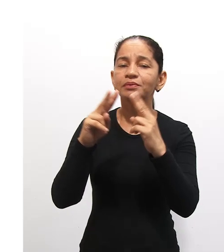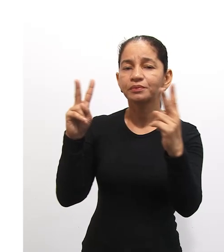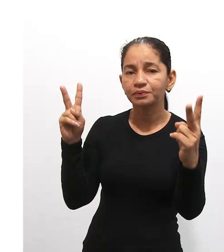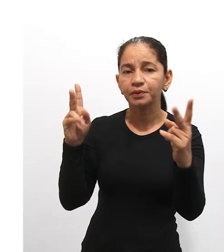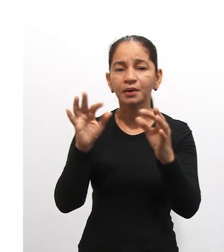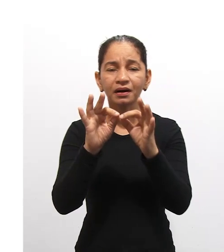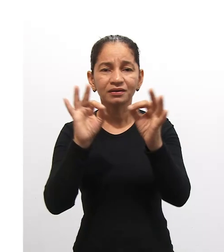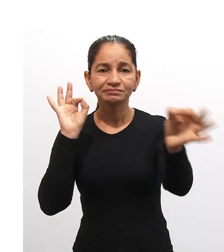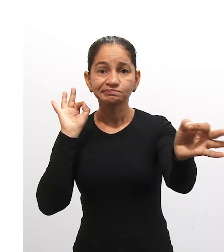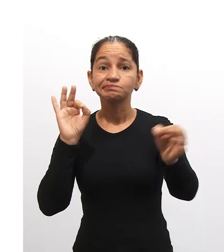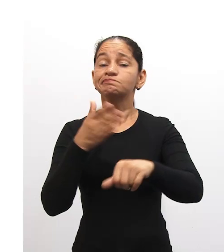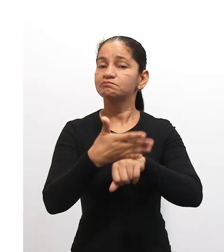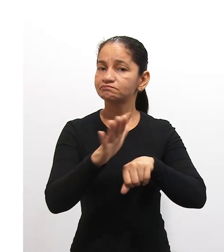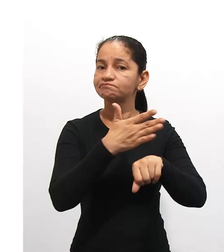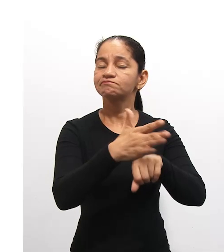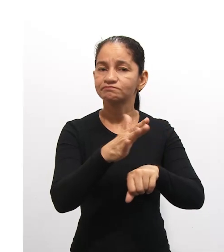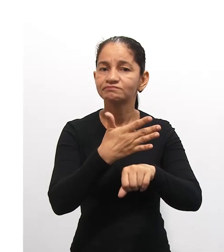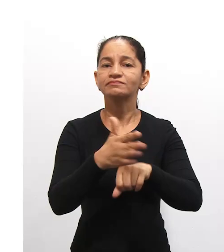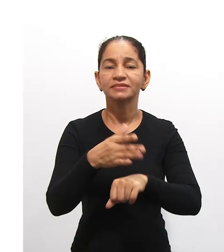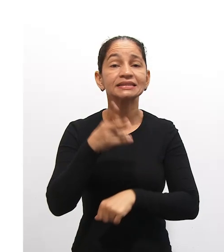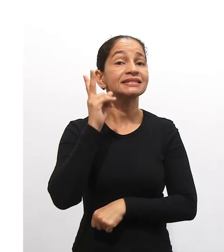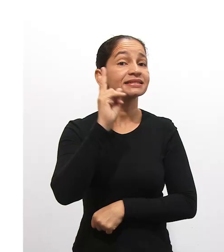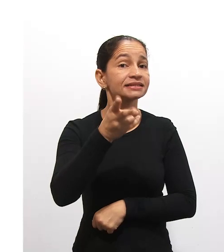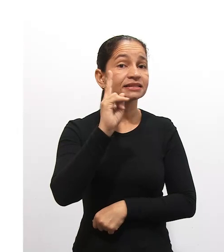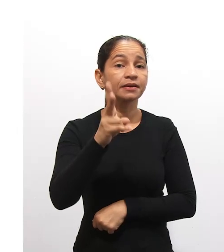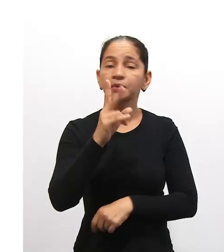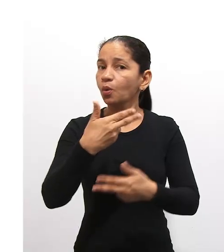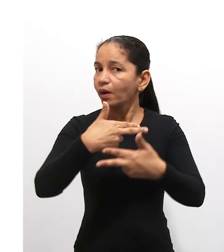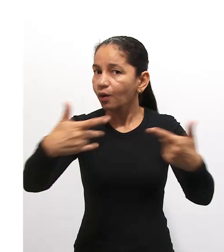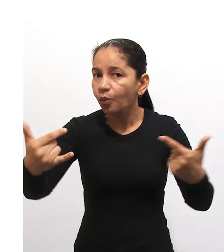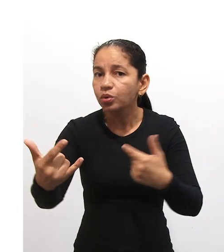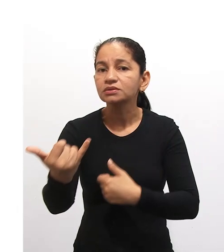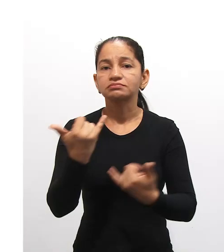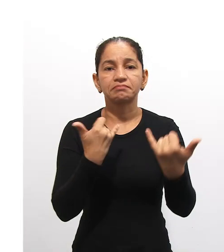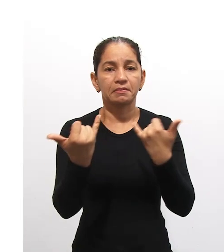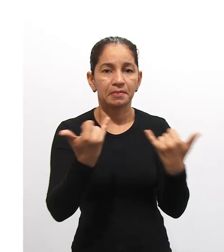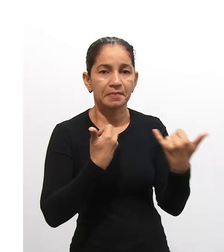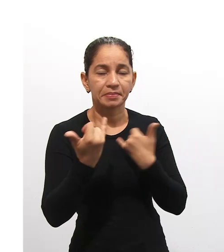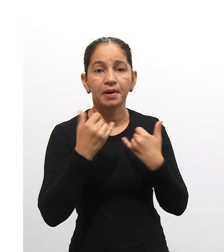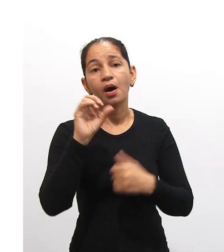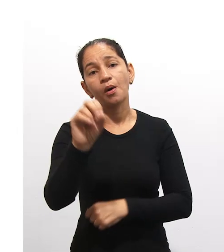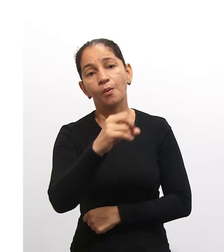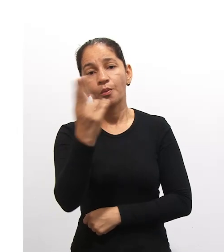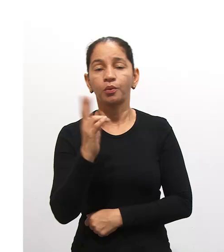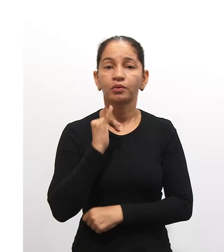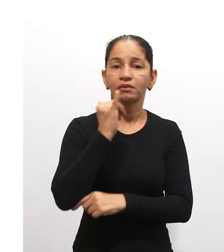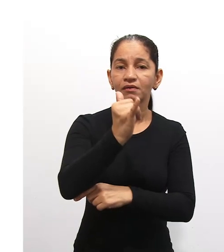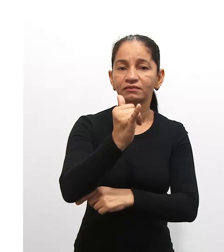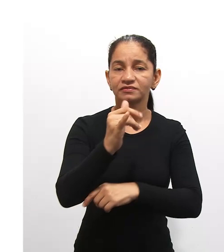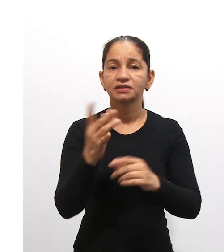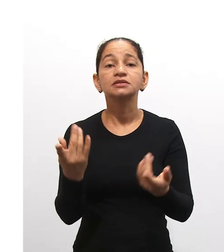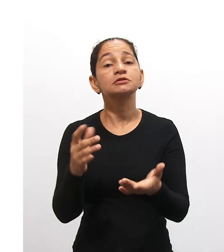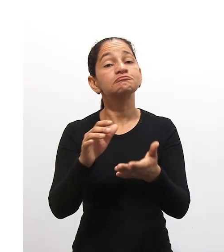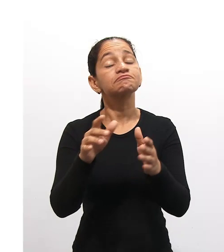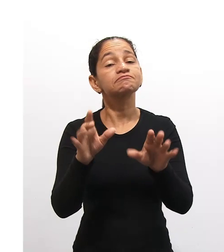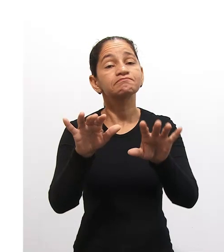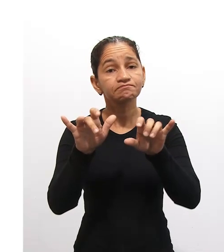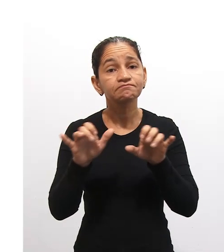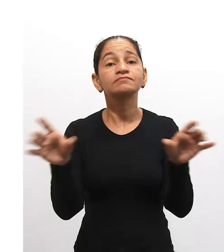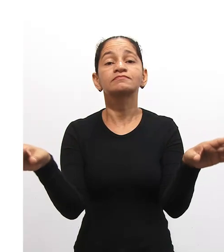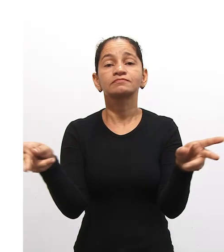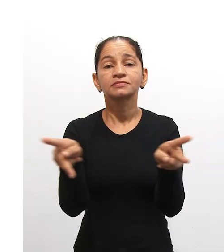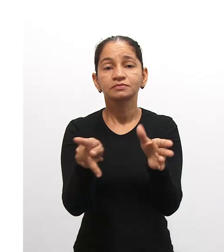que valores e práticas sejam continuamente comunicados, reforçados e introduzidos em linguagem digital. Uma